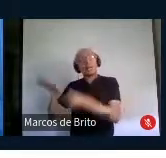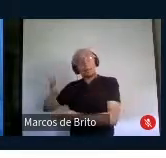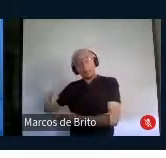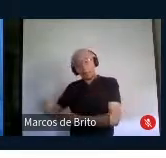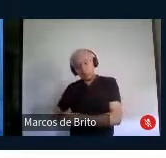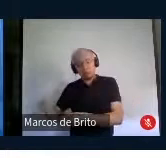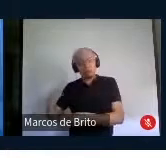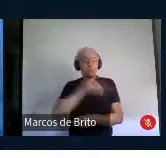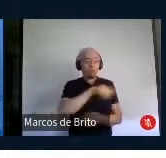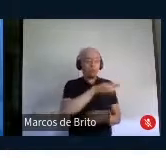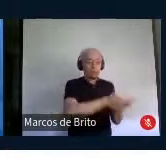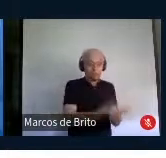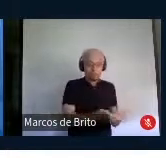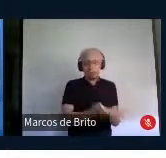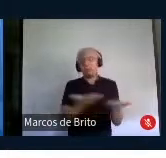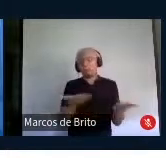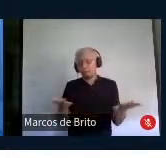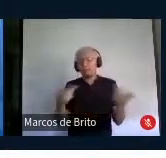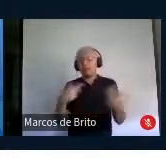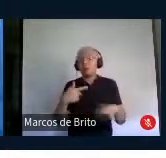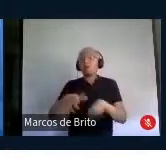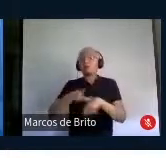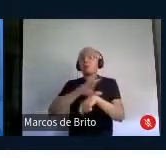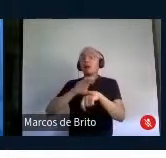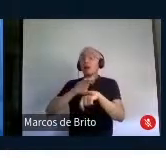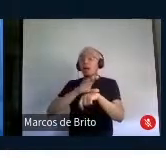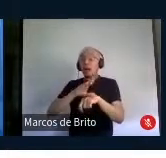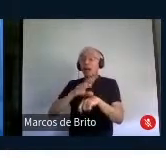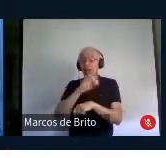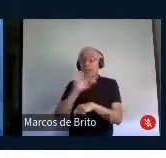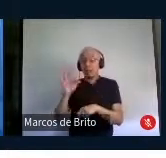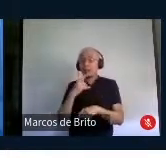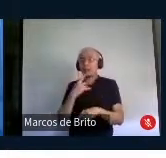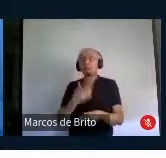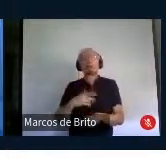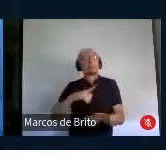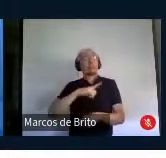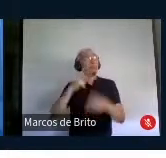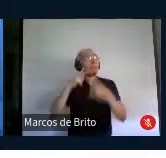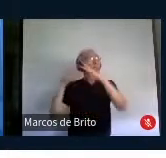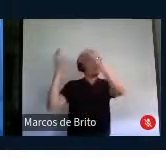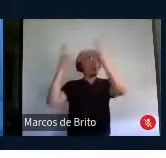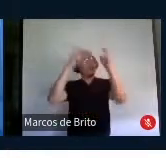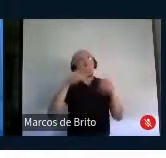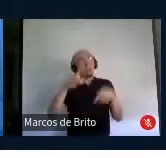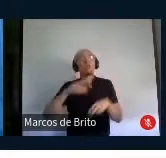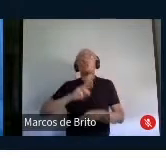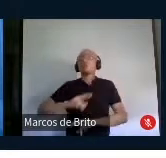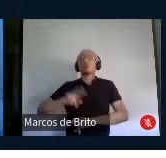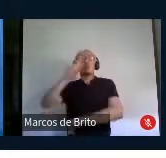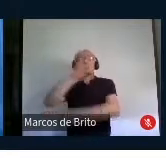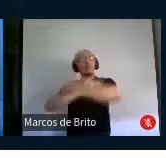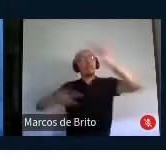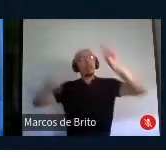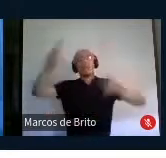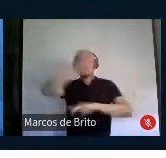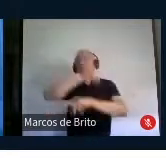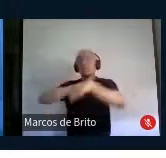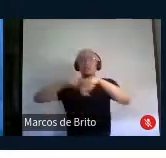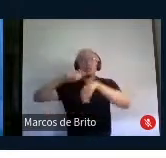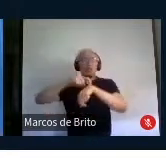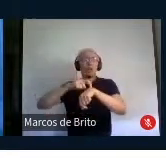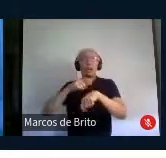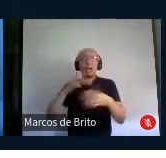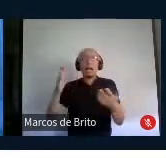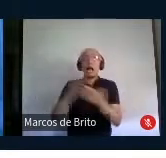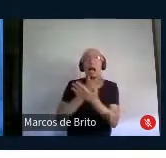carga horária dos cursos do CAIS, nós percebemos que existe uma enorme diversidade. Ou seja, tem cursos que apresentam 360